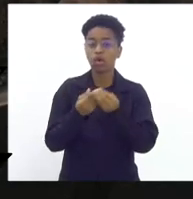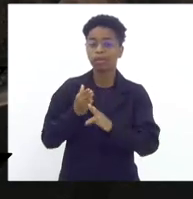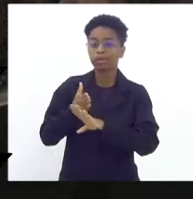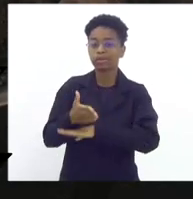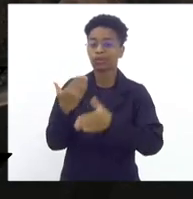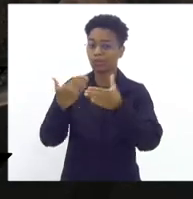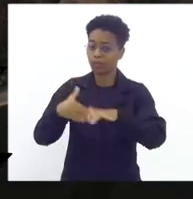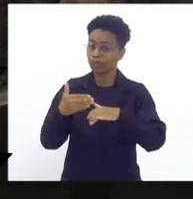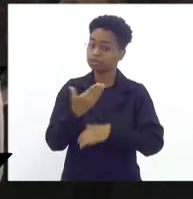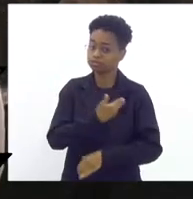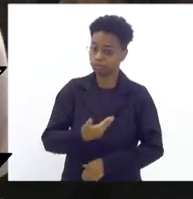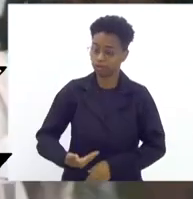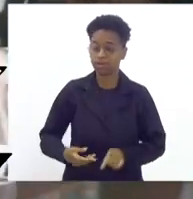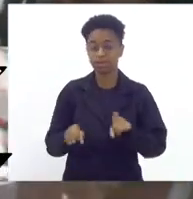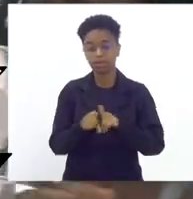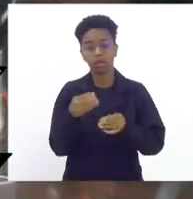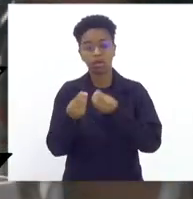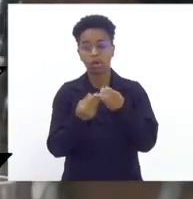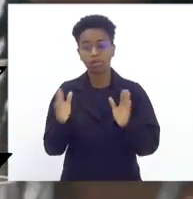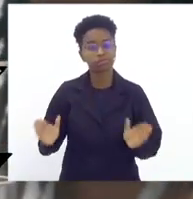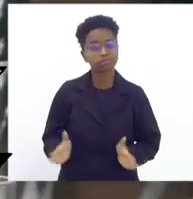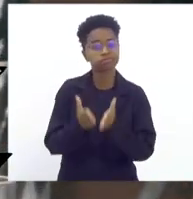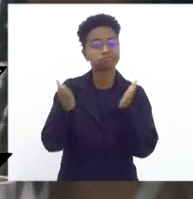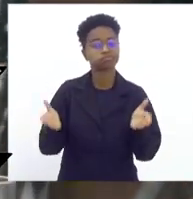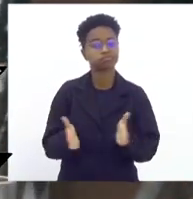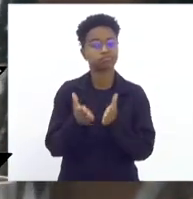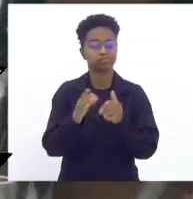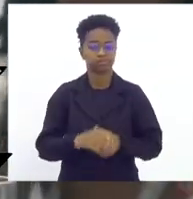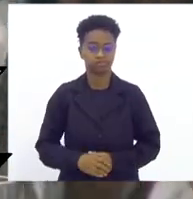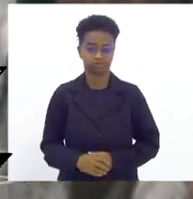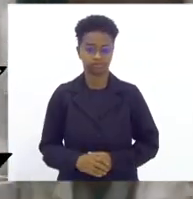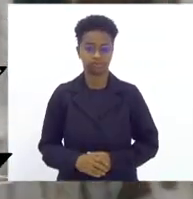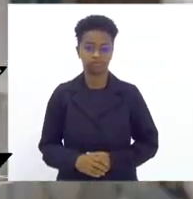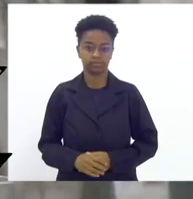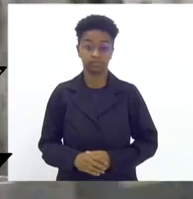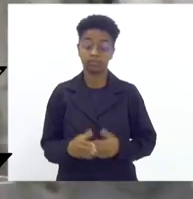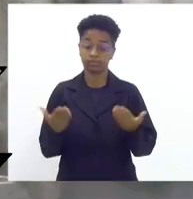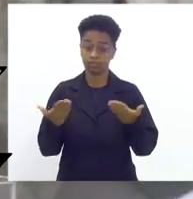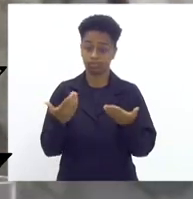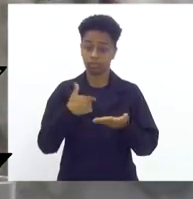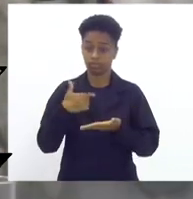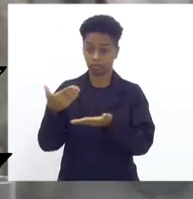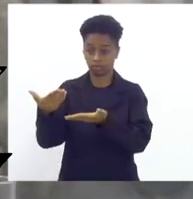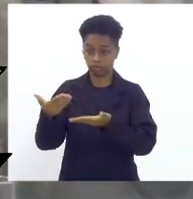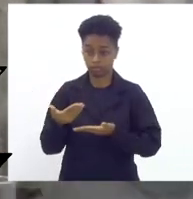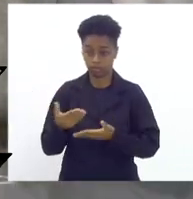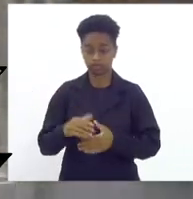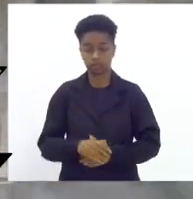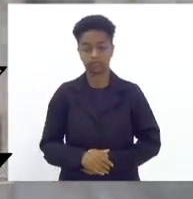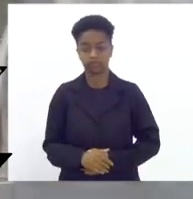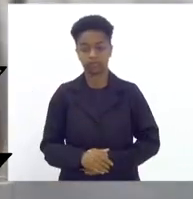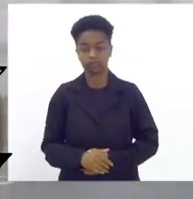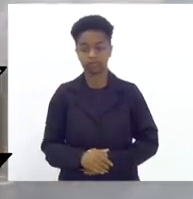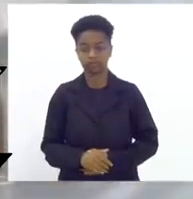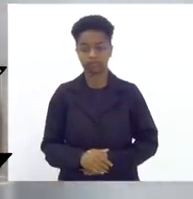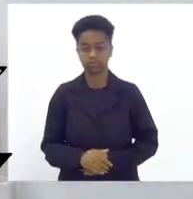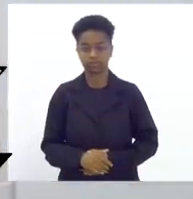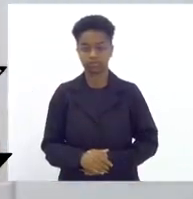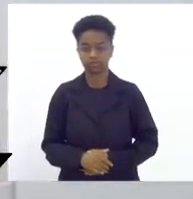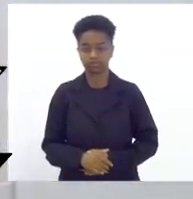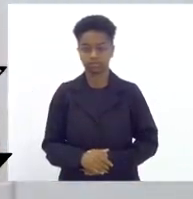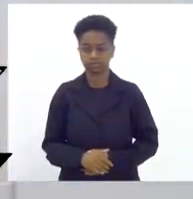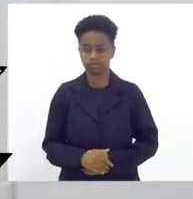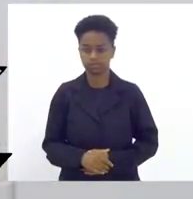públicos né como que a gente pode promover esse acesso passo agora então ao doutor